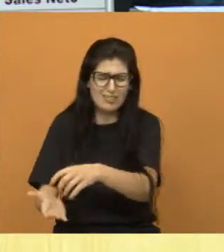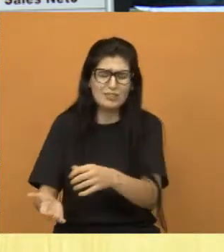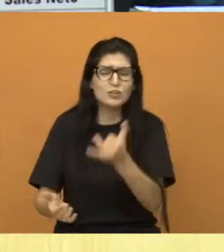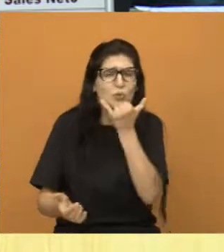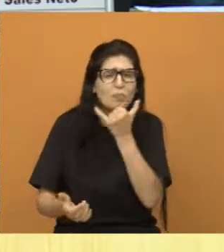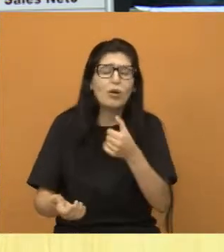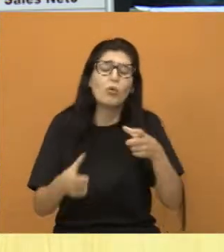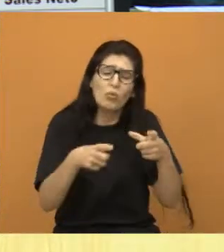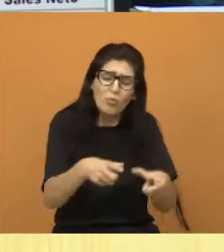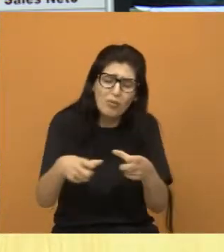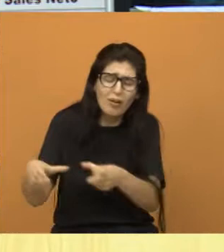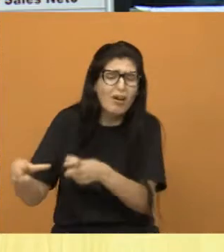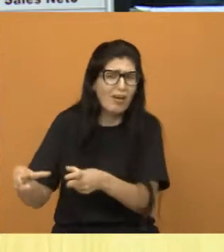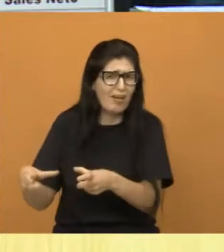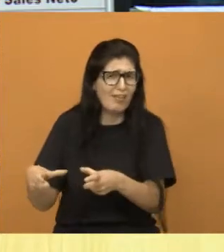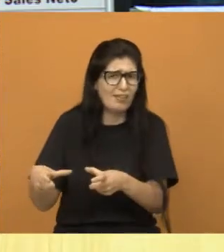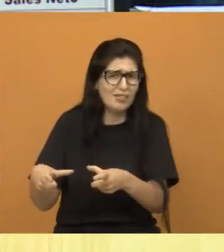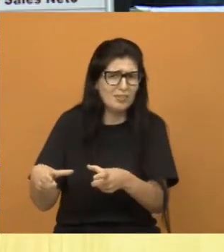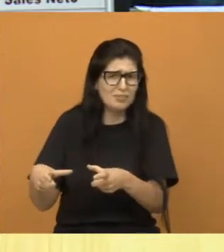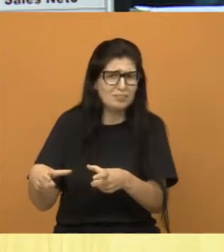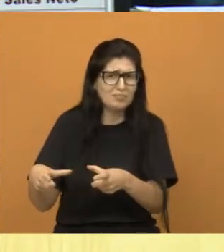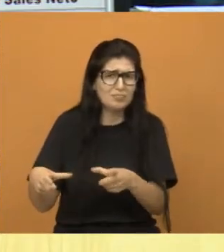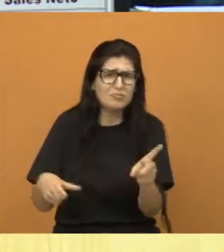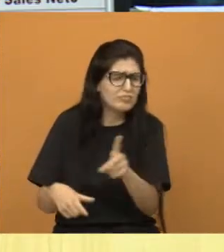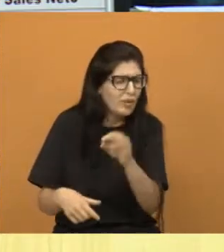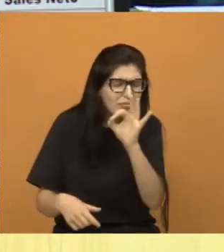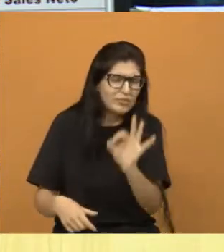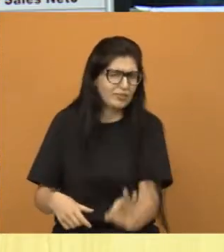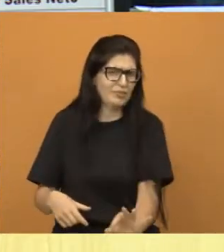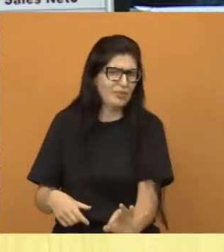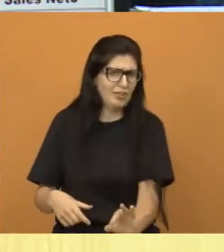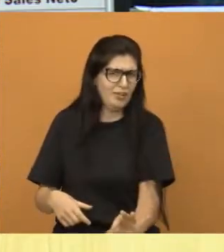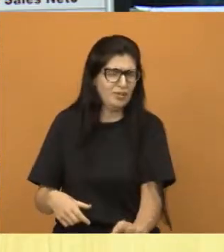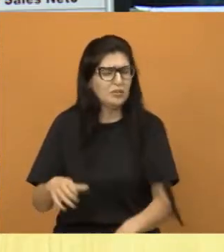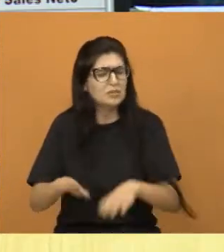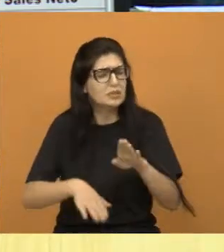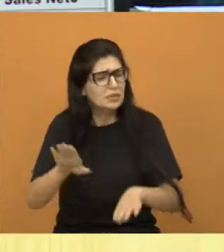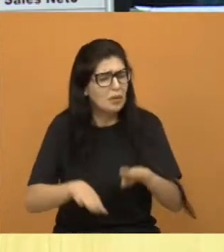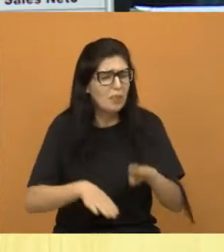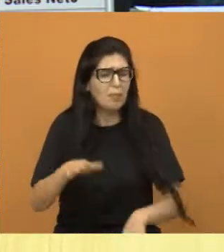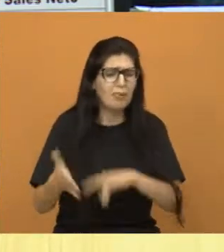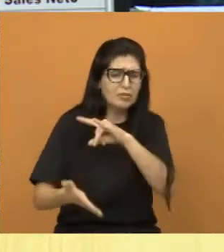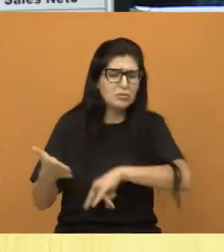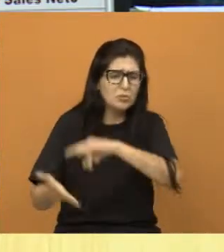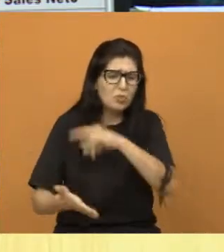fundiariamente. As áreas hoje que estão irregulares, elas dependem da Secretaria do Meio Ambiente, elas